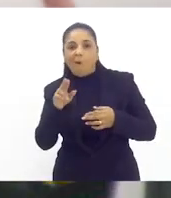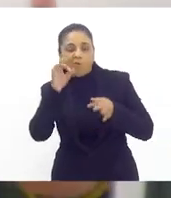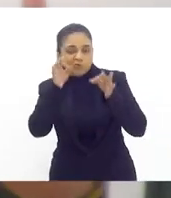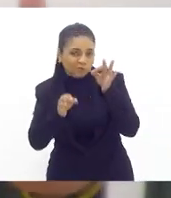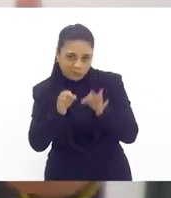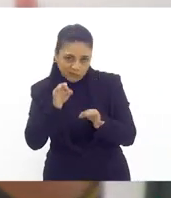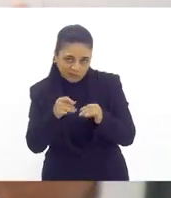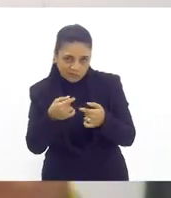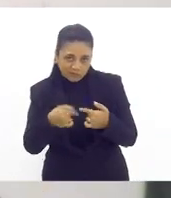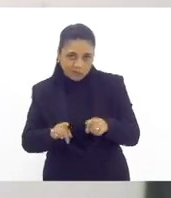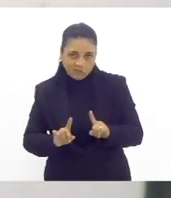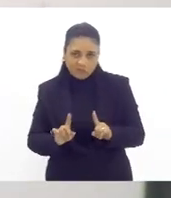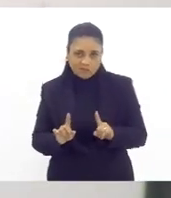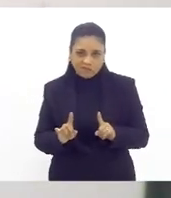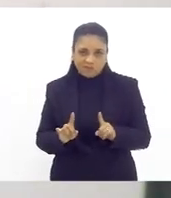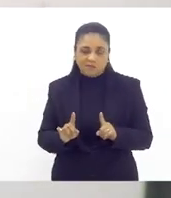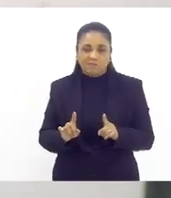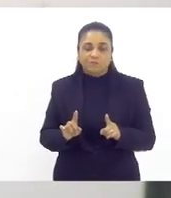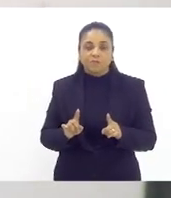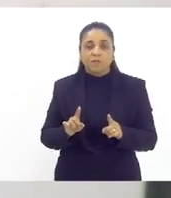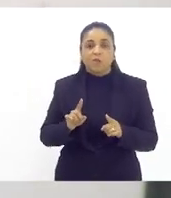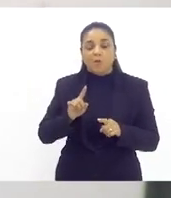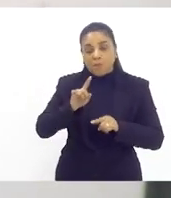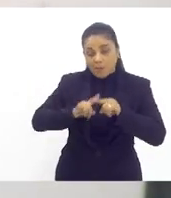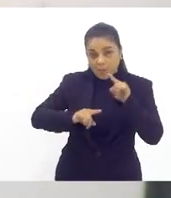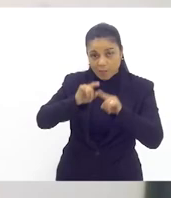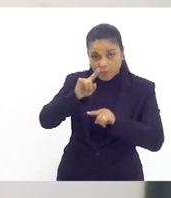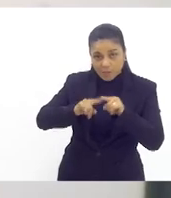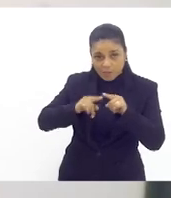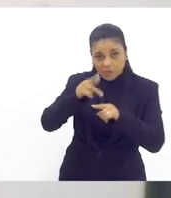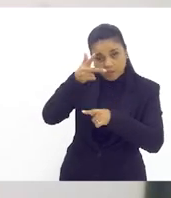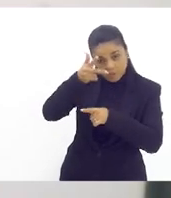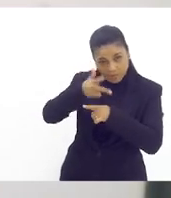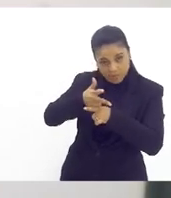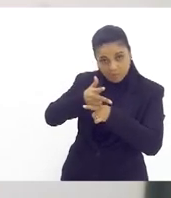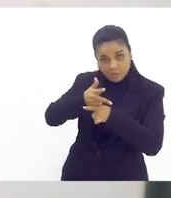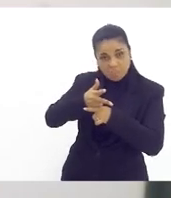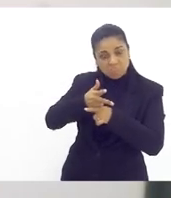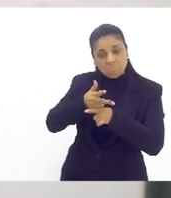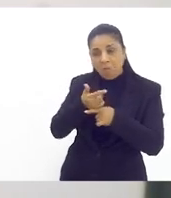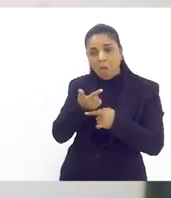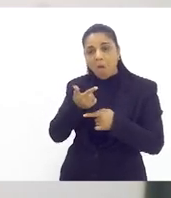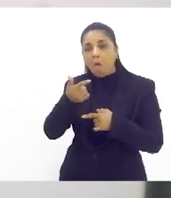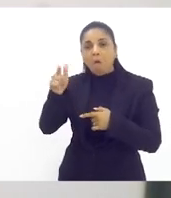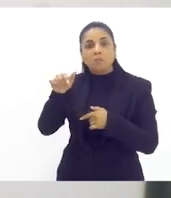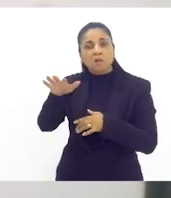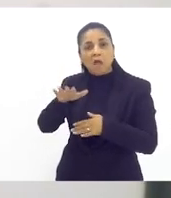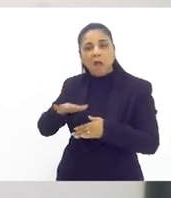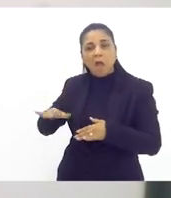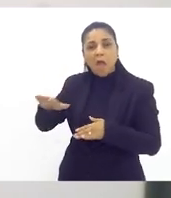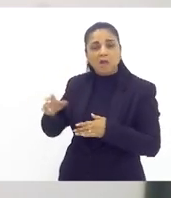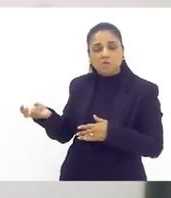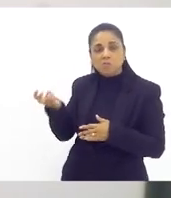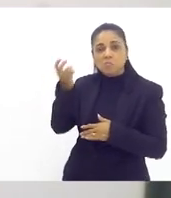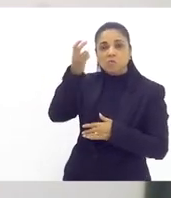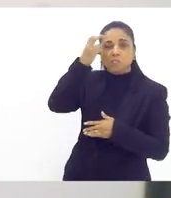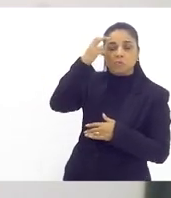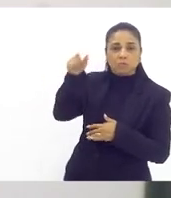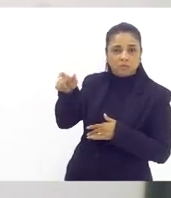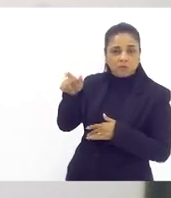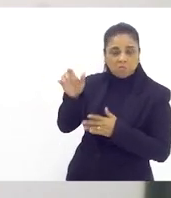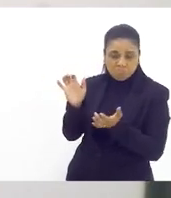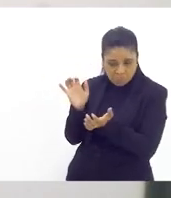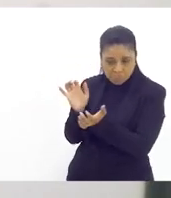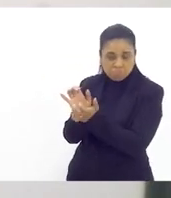é o produto audiovisual pode o proponente sei de uma outra área artística cultural tem pessoas da